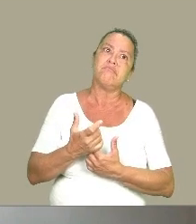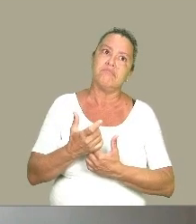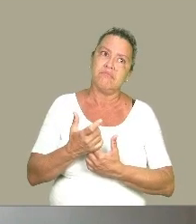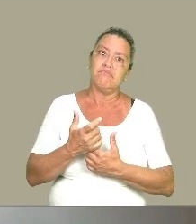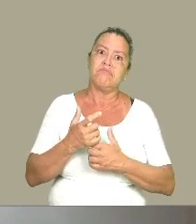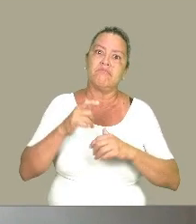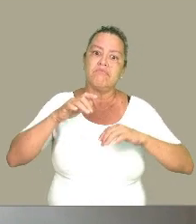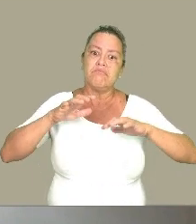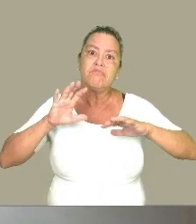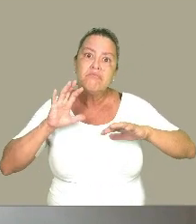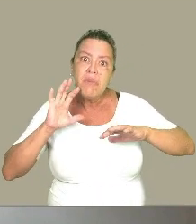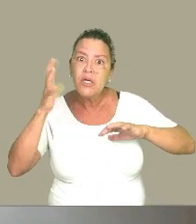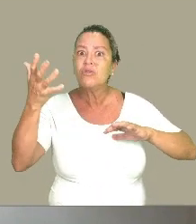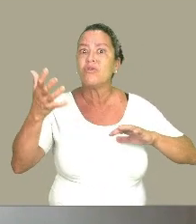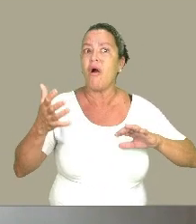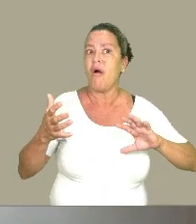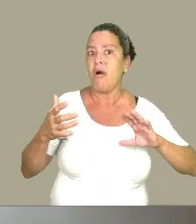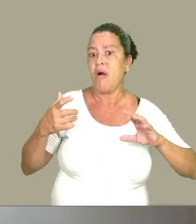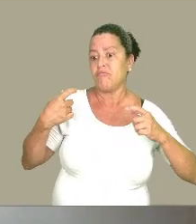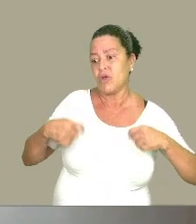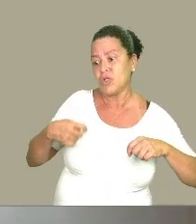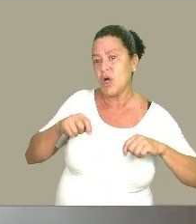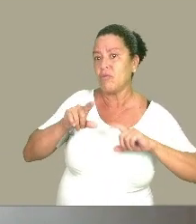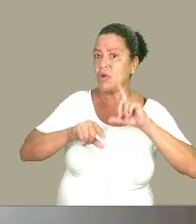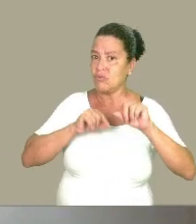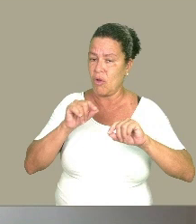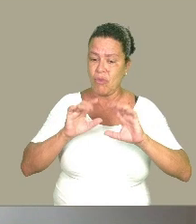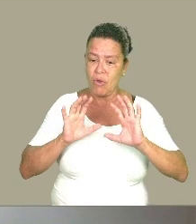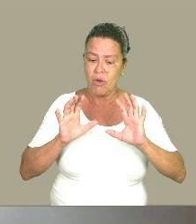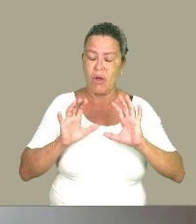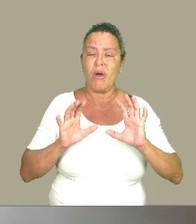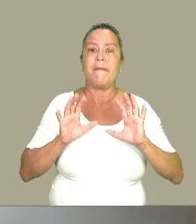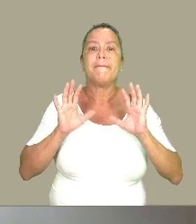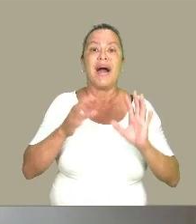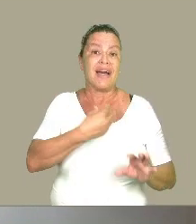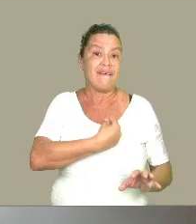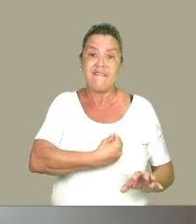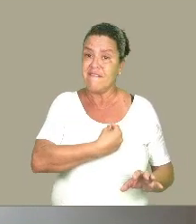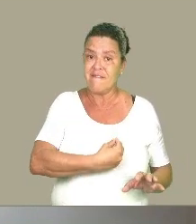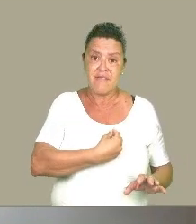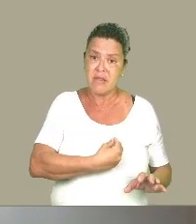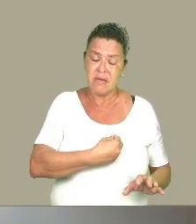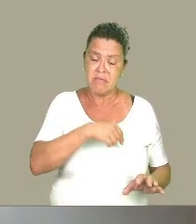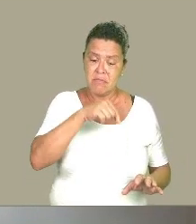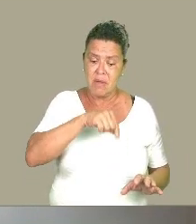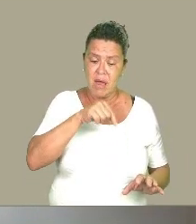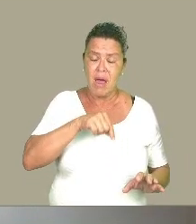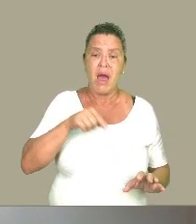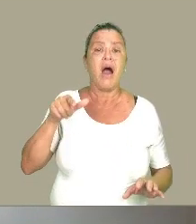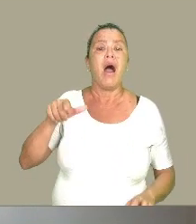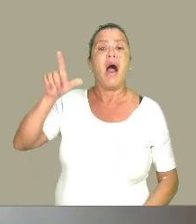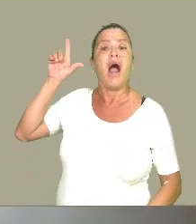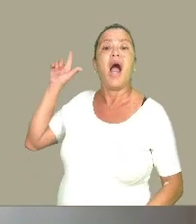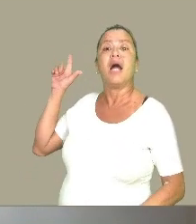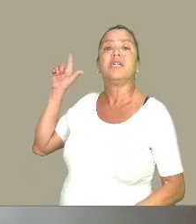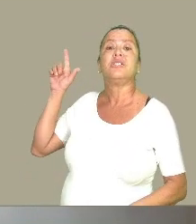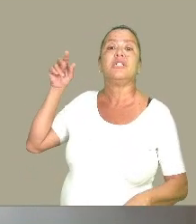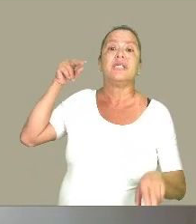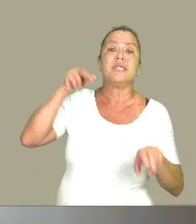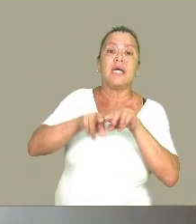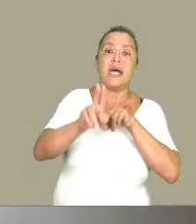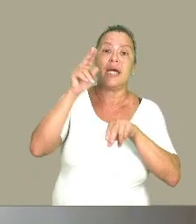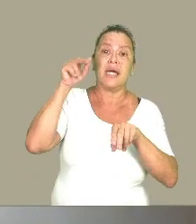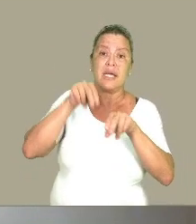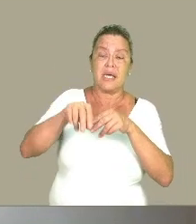determinadas resoluções, né, determinadas decisões, tomadas na vida do infinito, antes da reencarnação dos